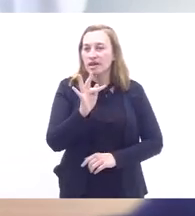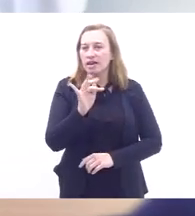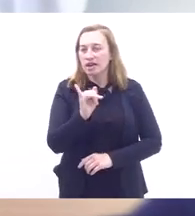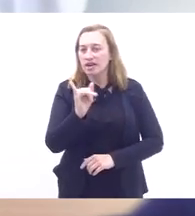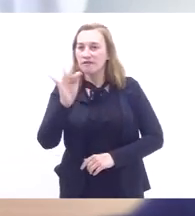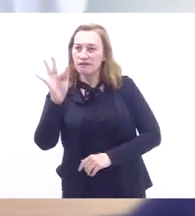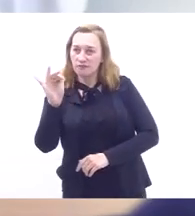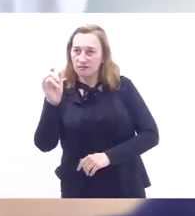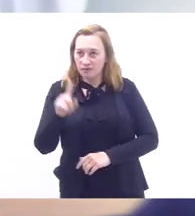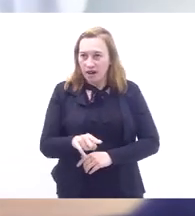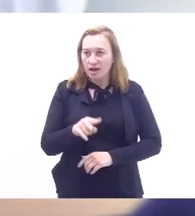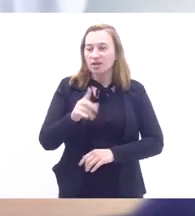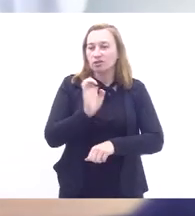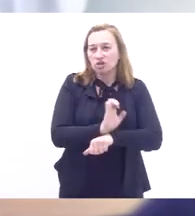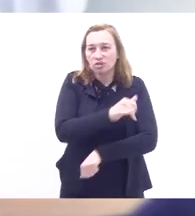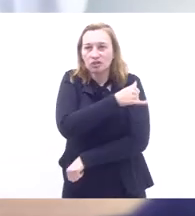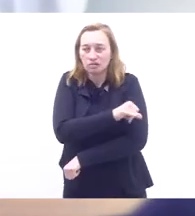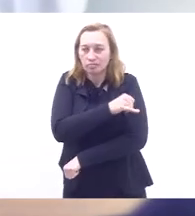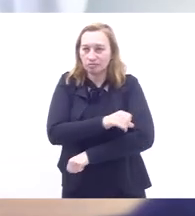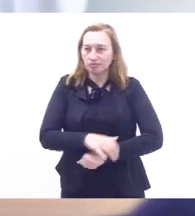Janeiro.